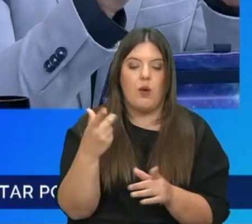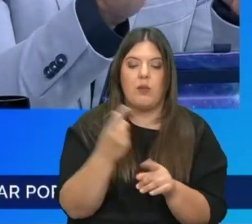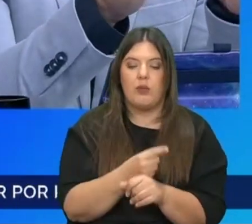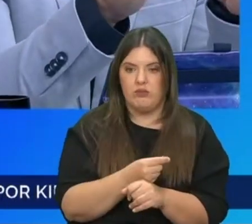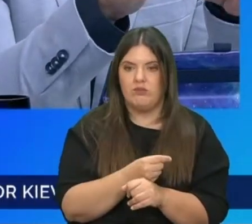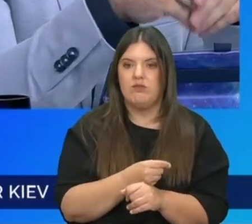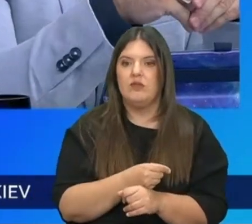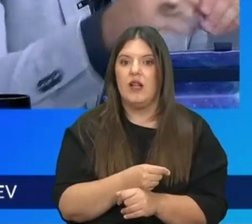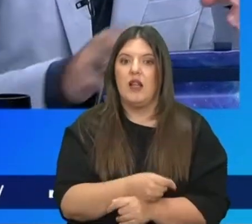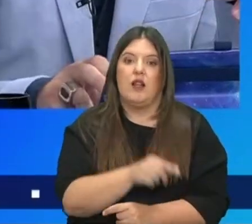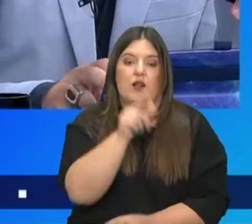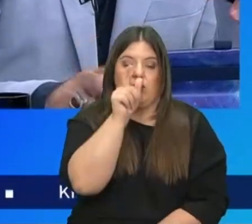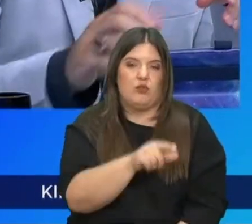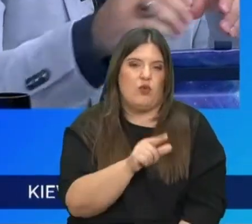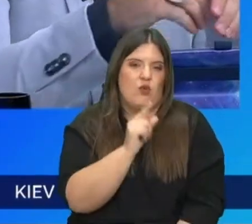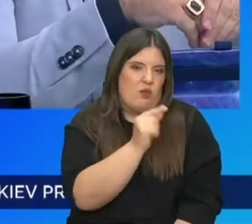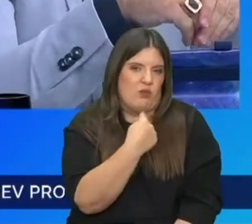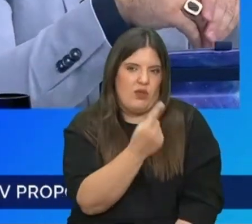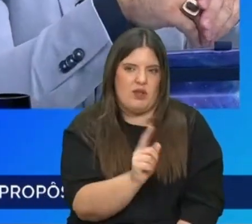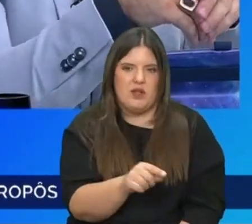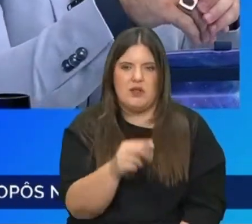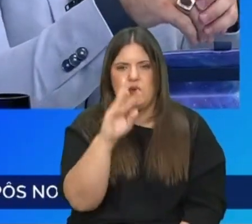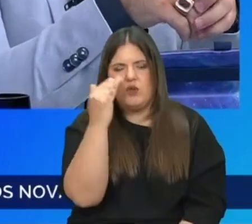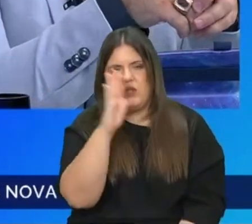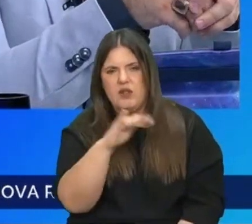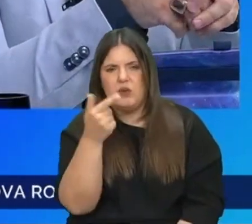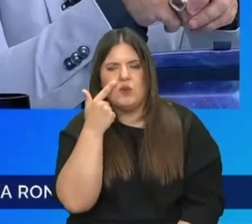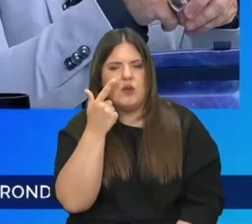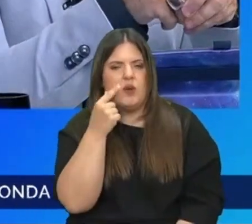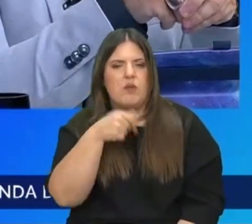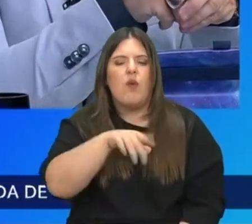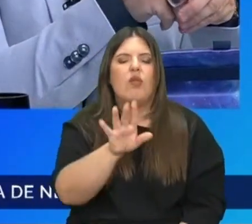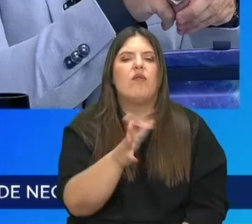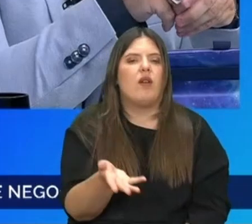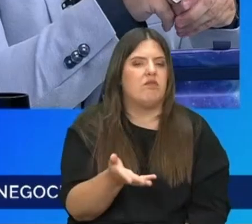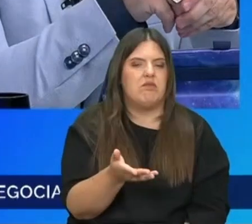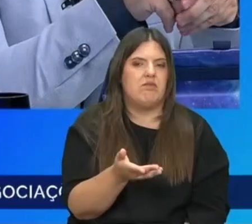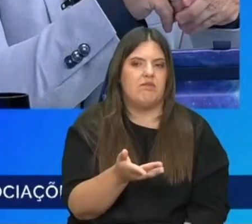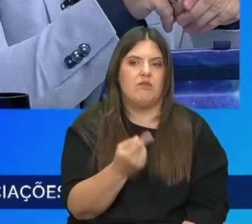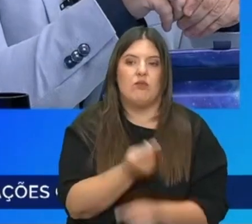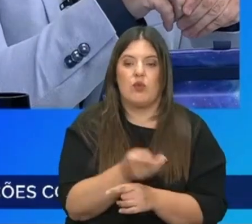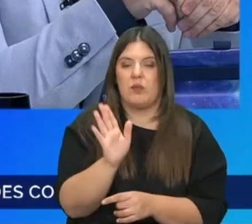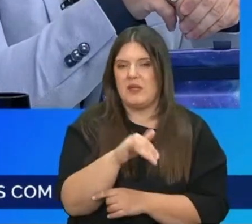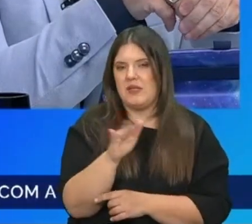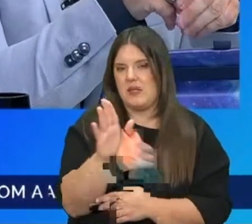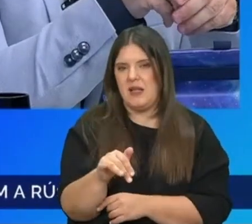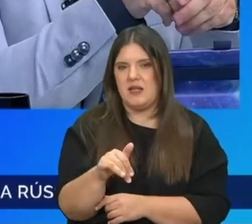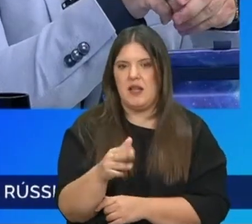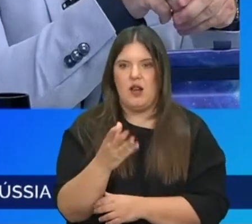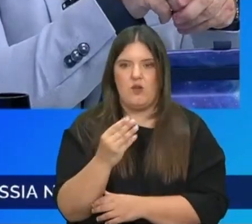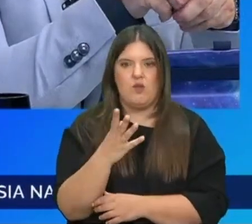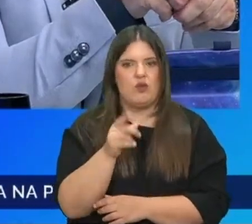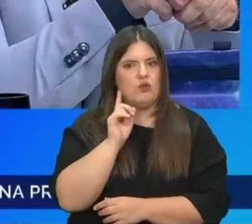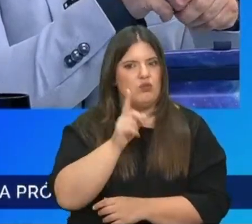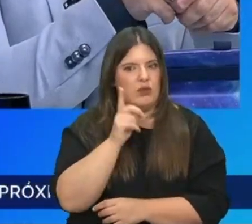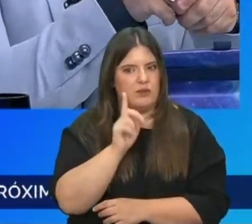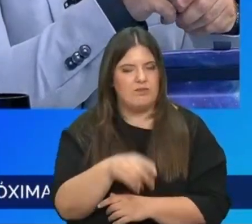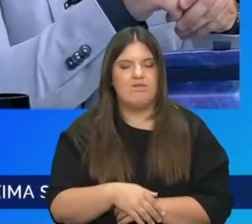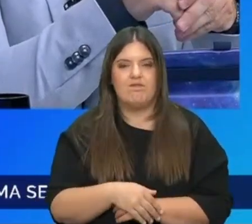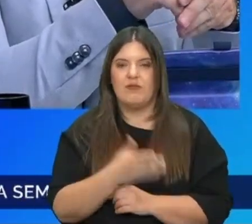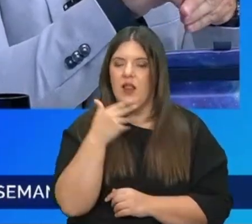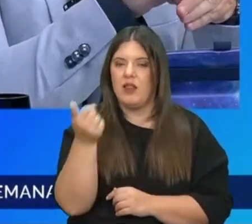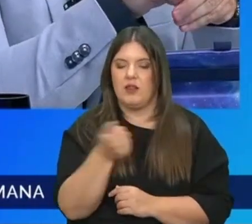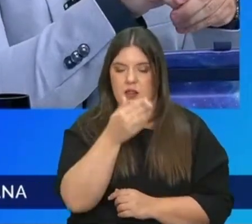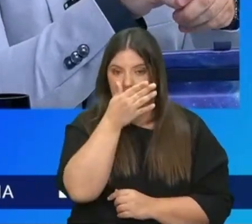foi anónimo. Os cientistas agora estão muito curiosos em saber para onde é que vai este meteorito, porque para a ciência seria absolutamente fundamental,